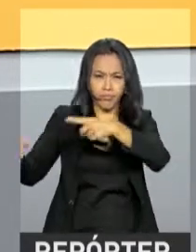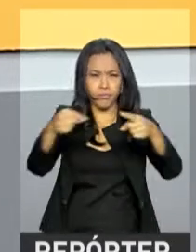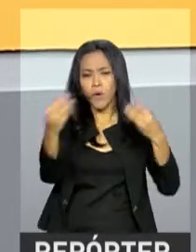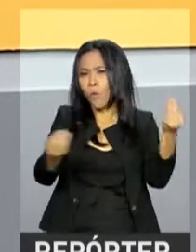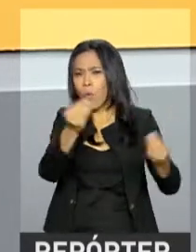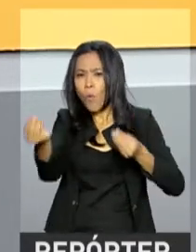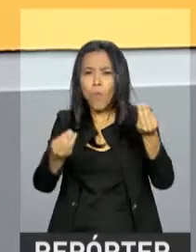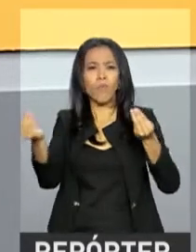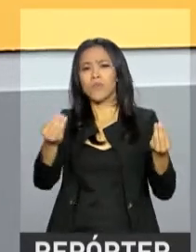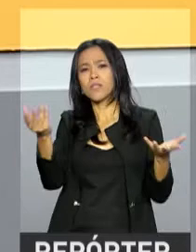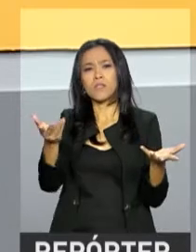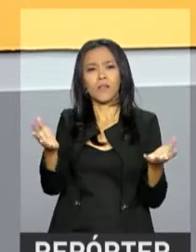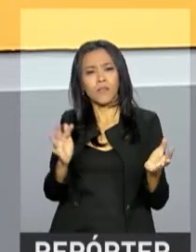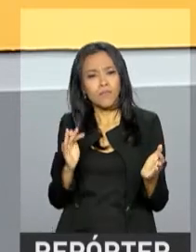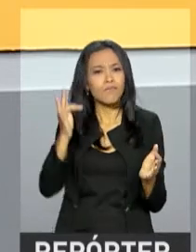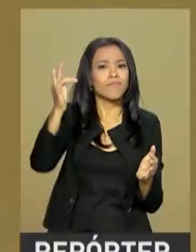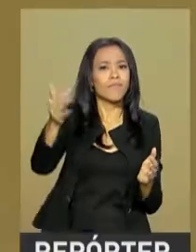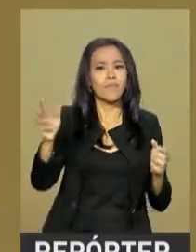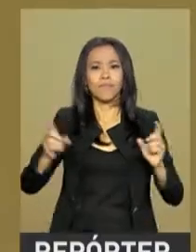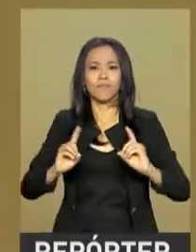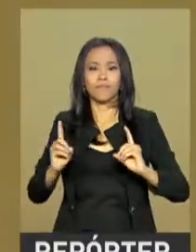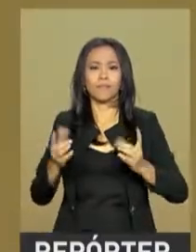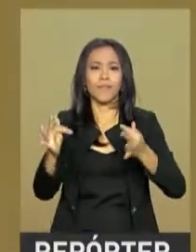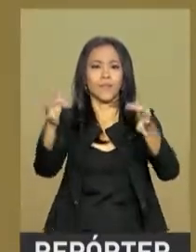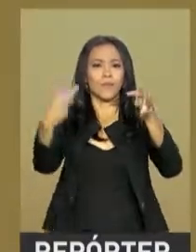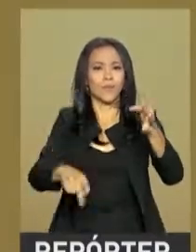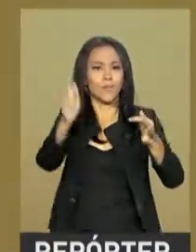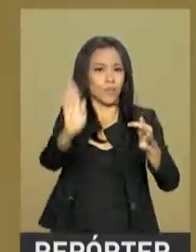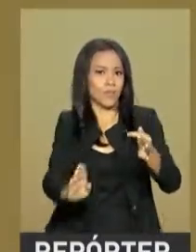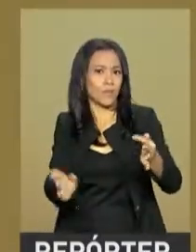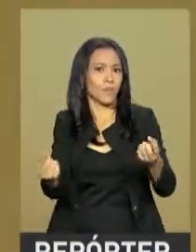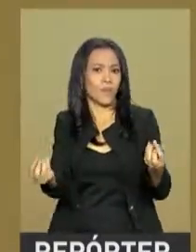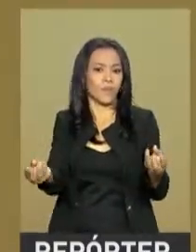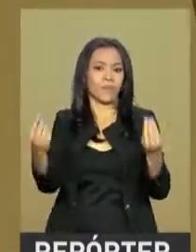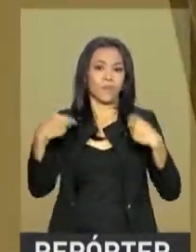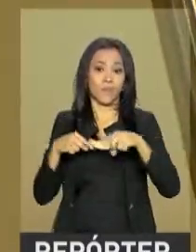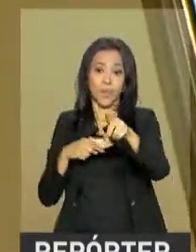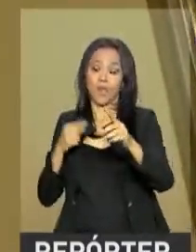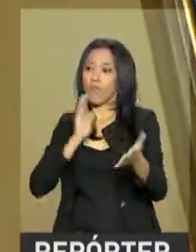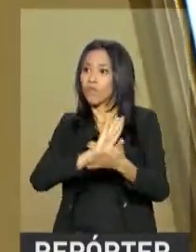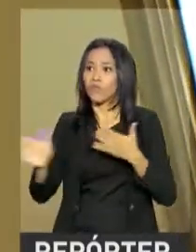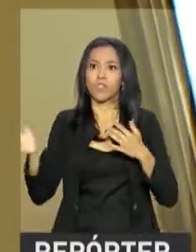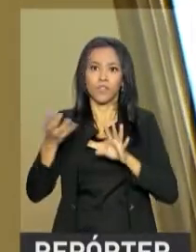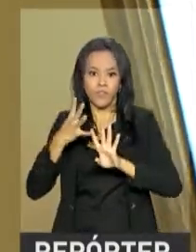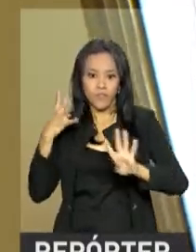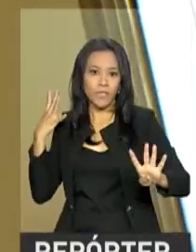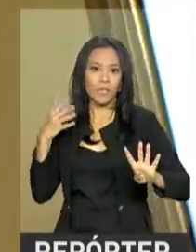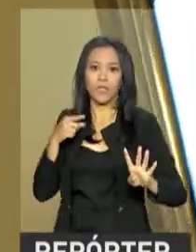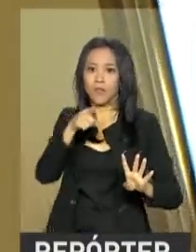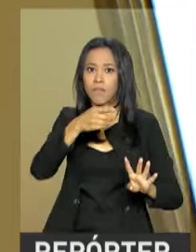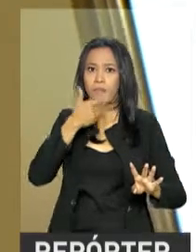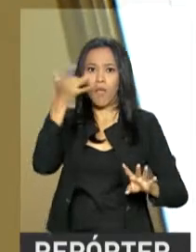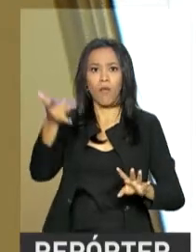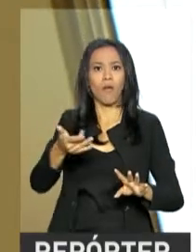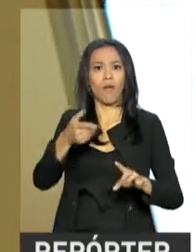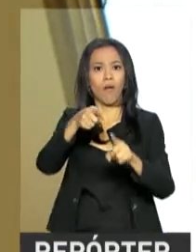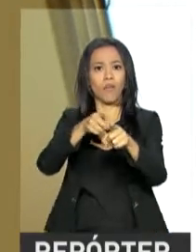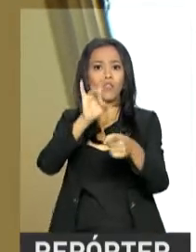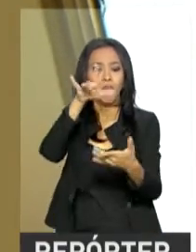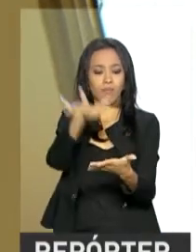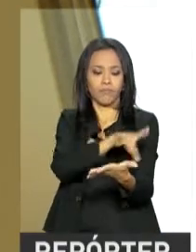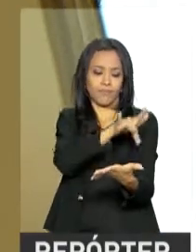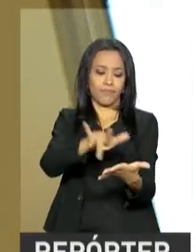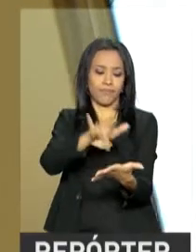governo digital no país fugir das filas e ter acesso a serviços públicos com apenas alguns cliques